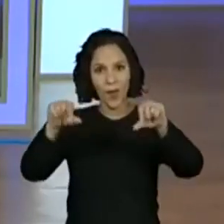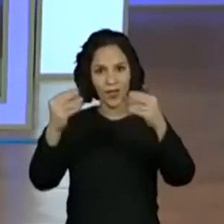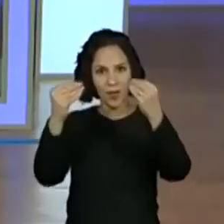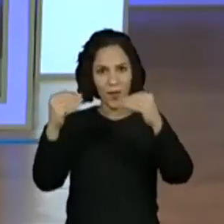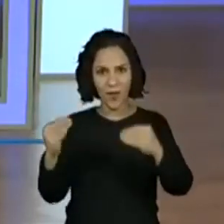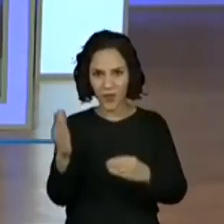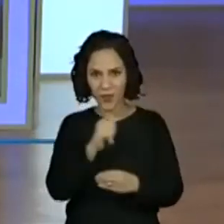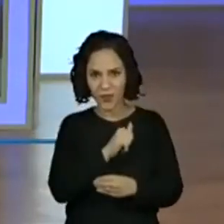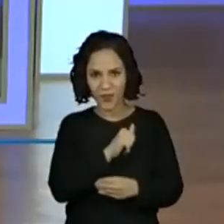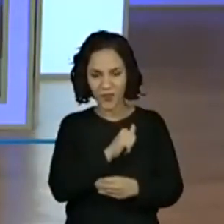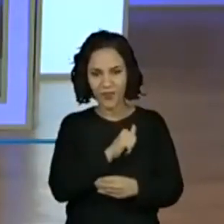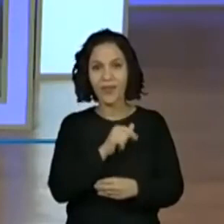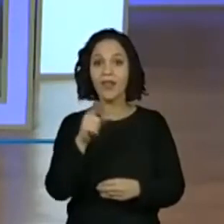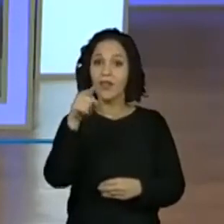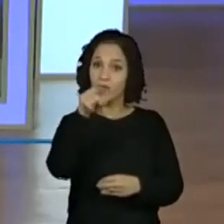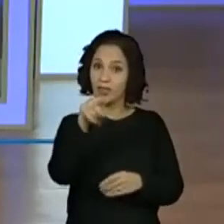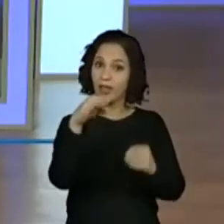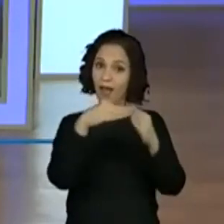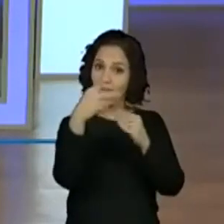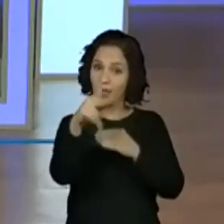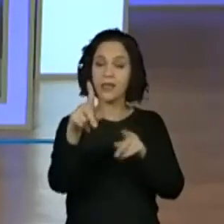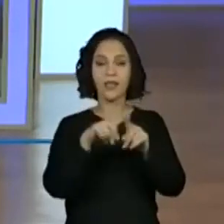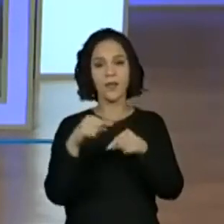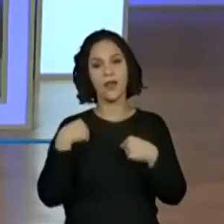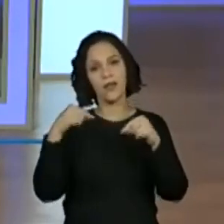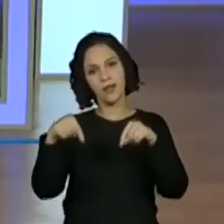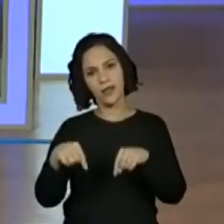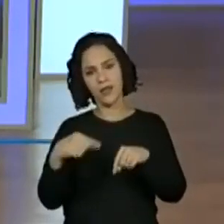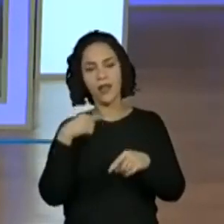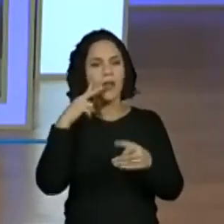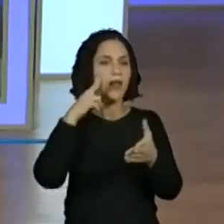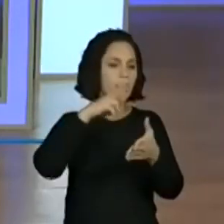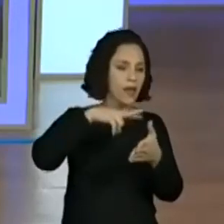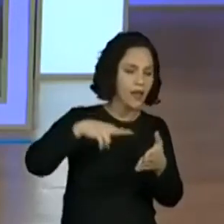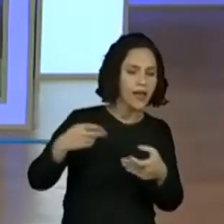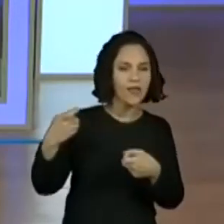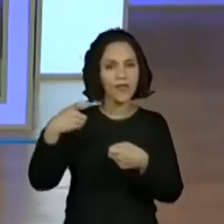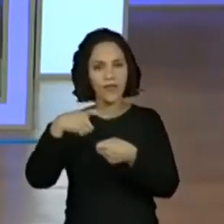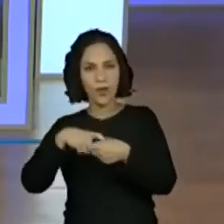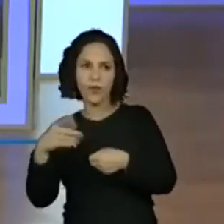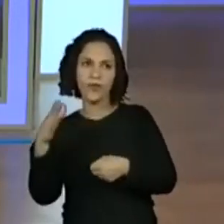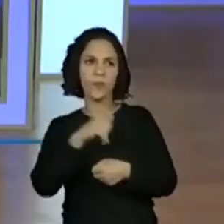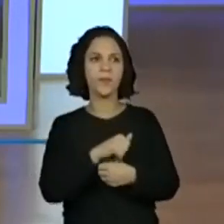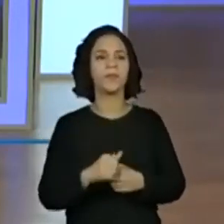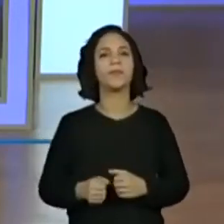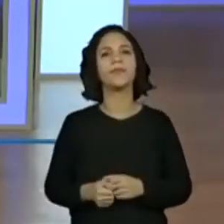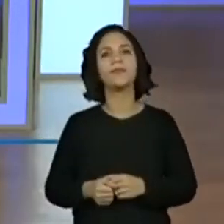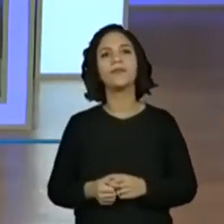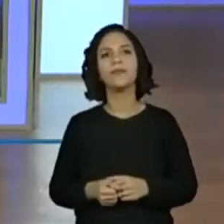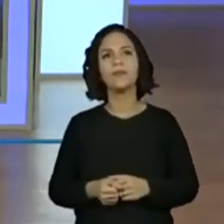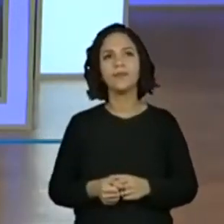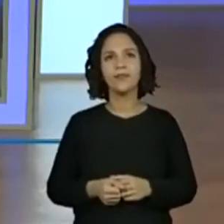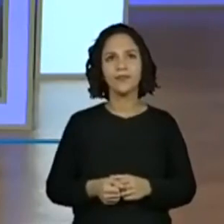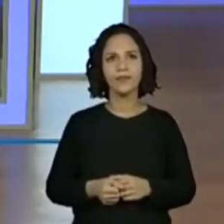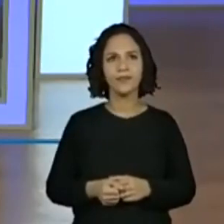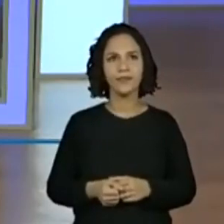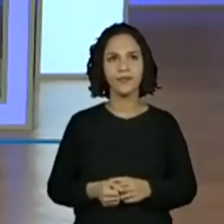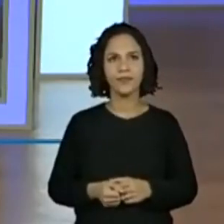pessoal? Vocês aí em casa e a gente aqui, vamos lendo, retomando e preenchendo aos poucos? Acho que tá aí.